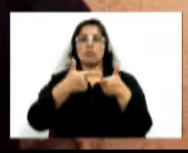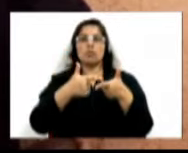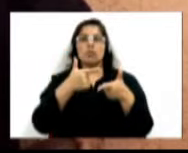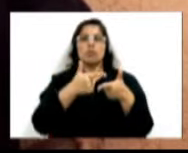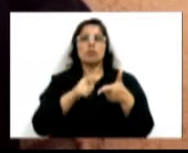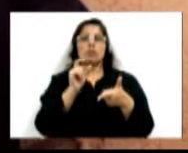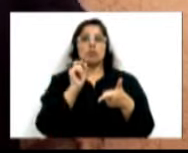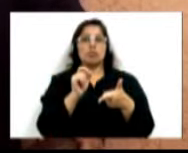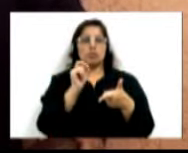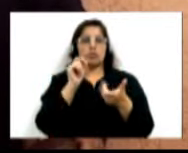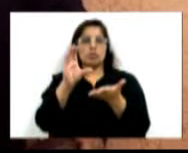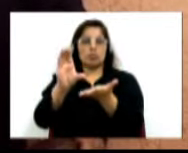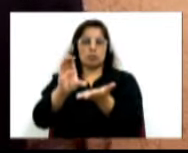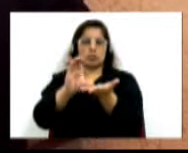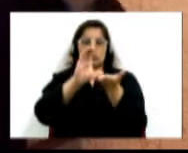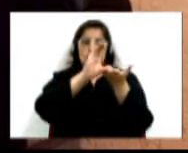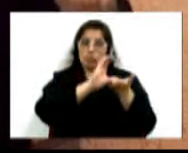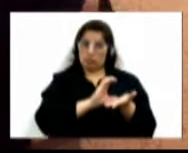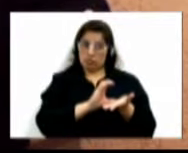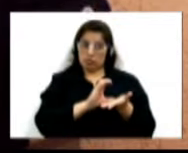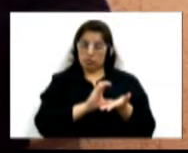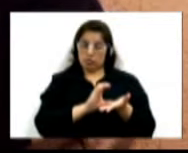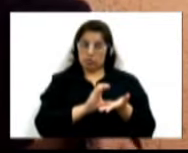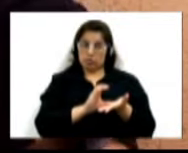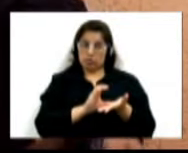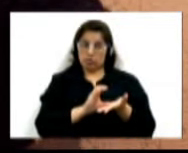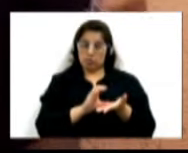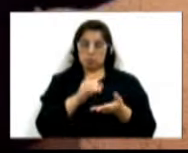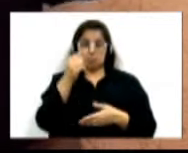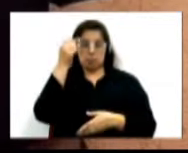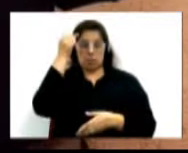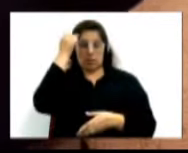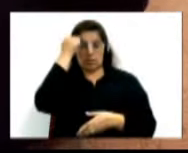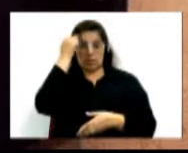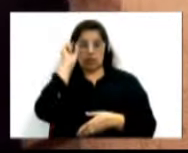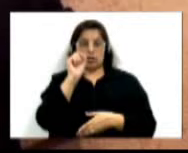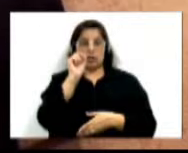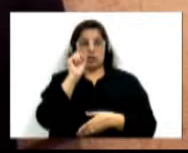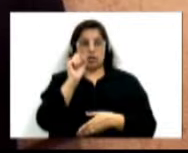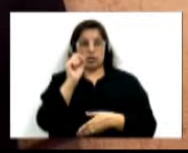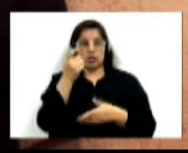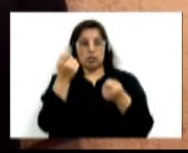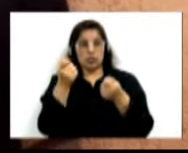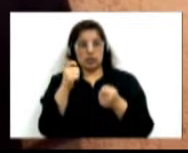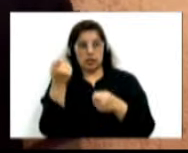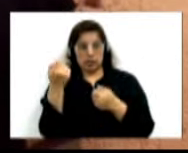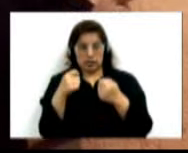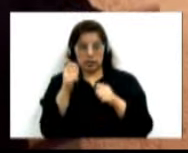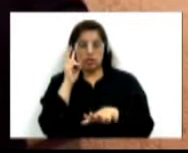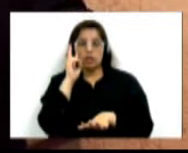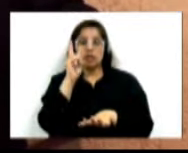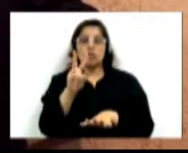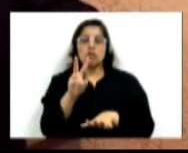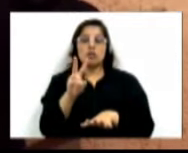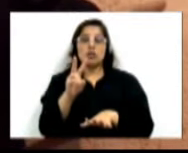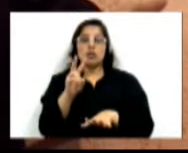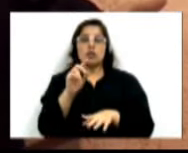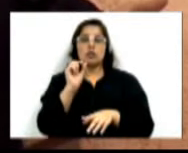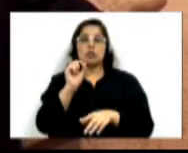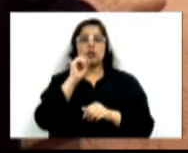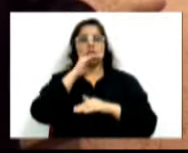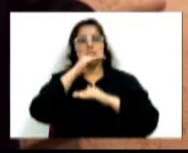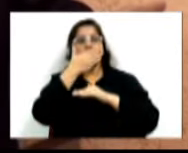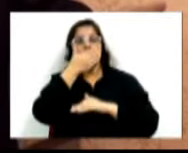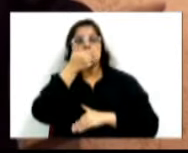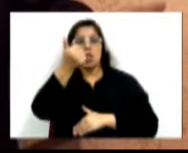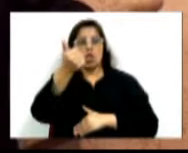que subsídio, subentende-se que você tenha retorno. Cadê os pontos adequados? Cadê os pontos